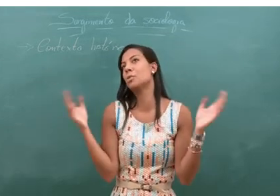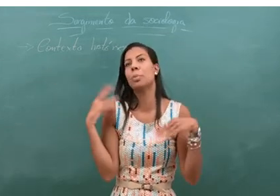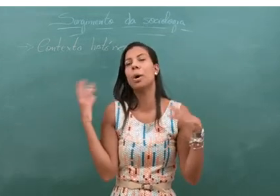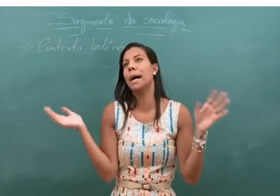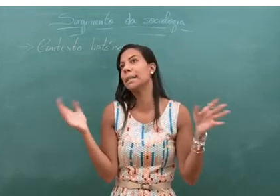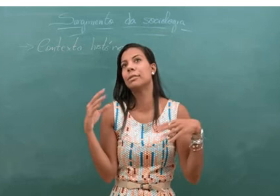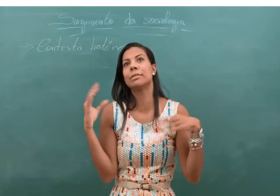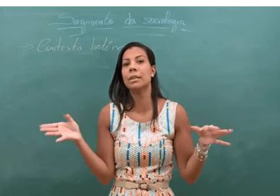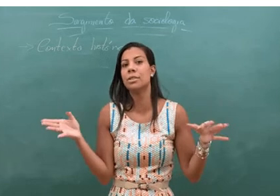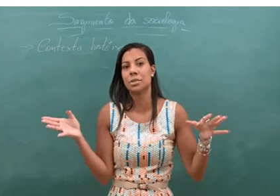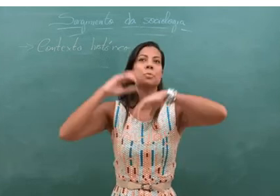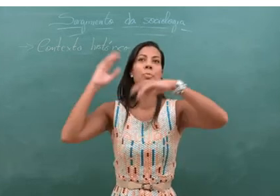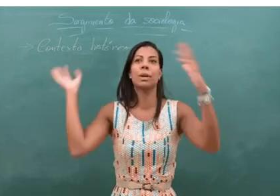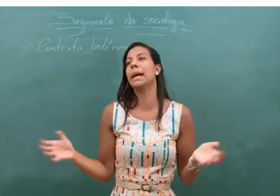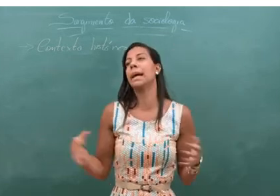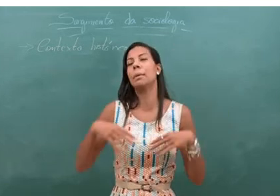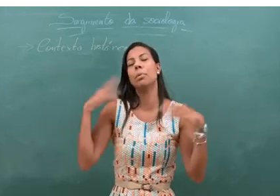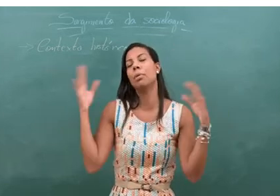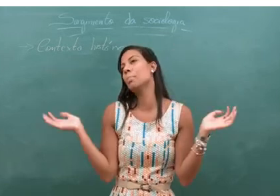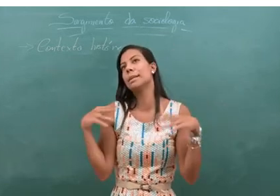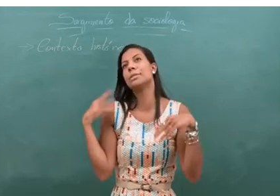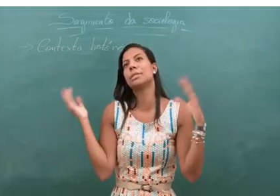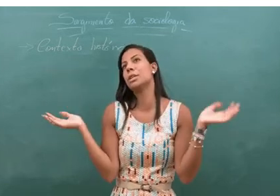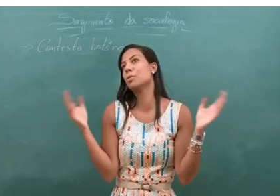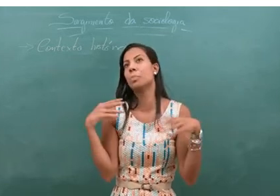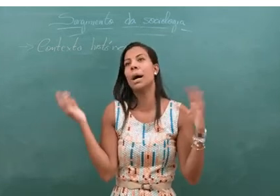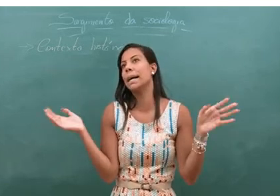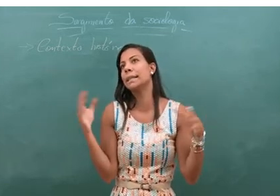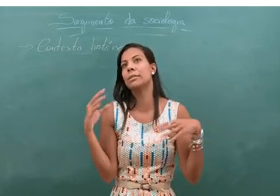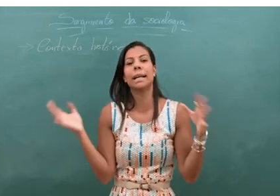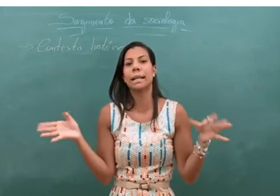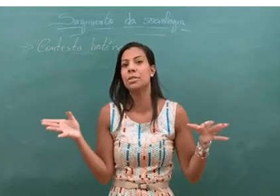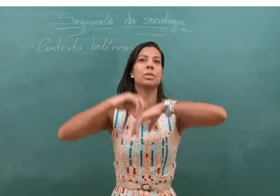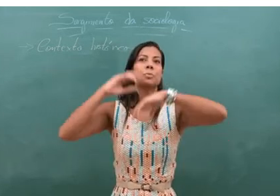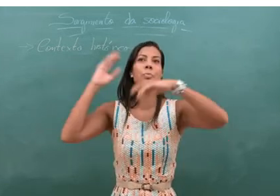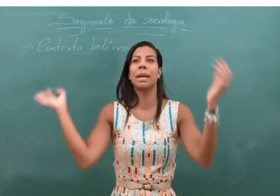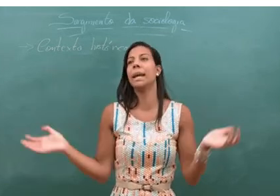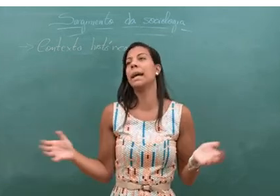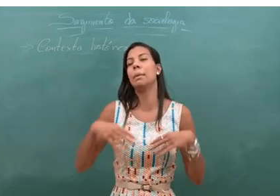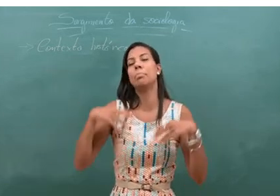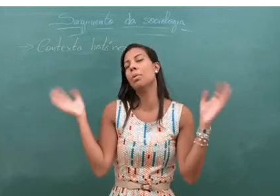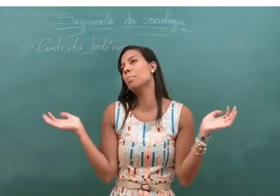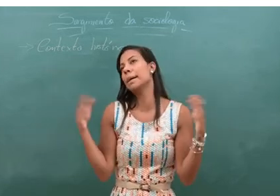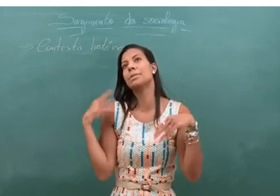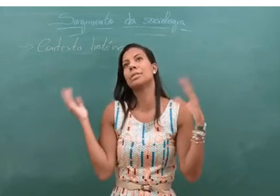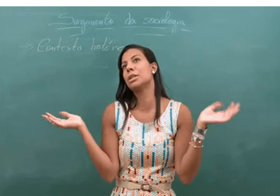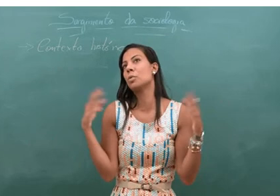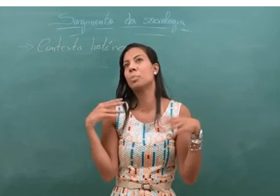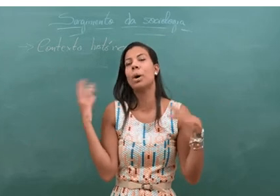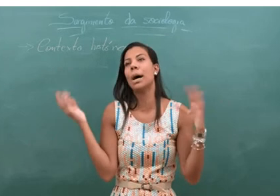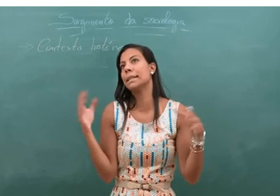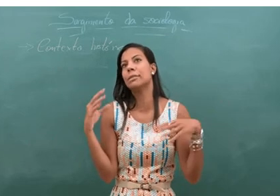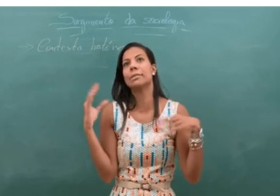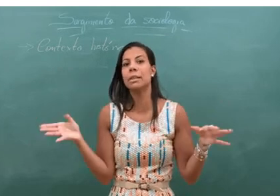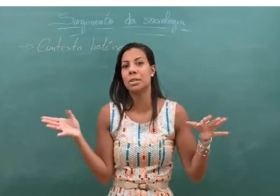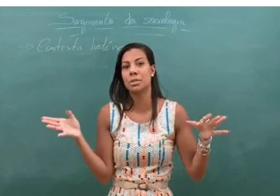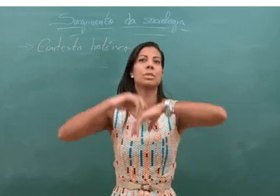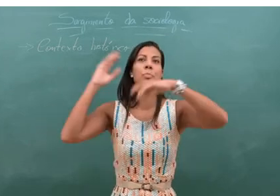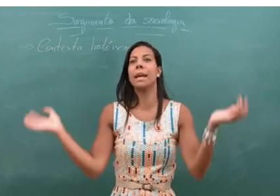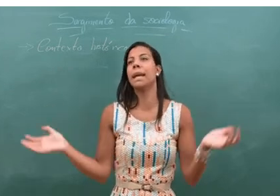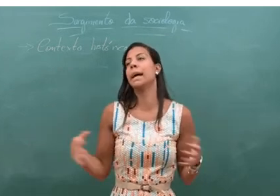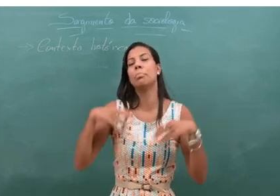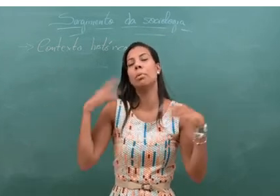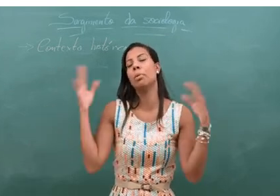imagens. Nesse caso, o código a ser utilizado é através da simbologia. A linguagem não verbal é construída